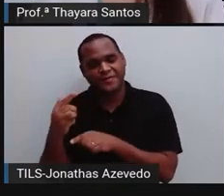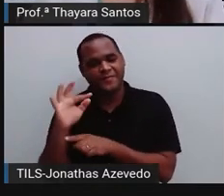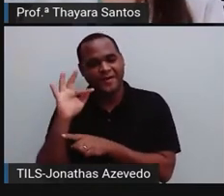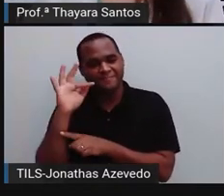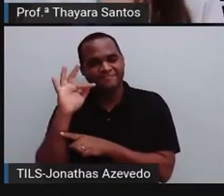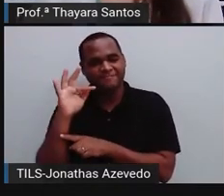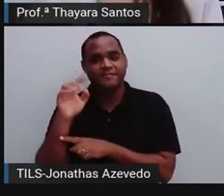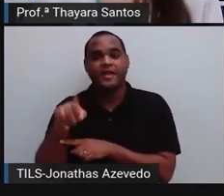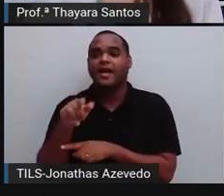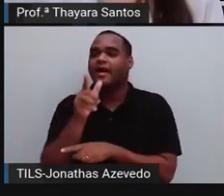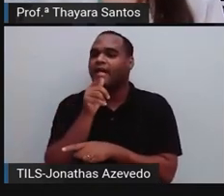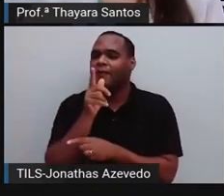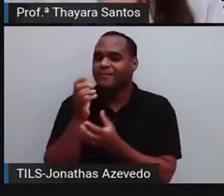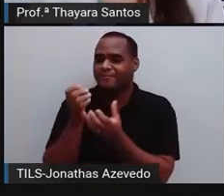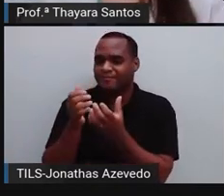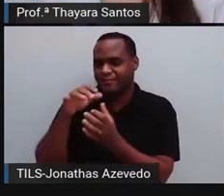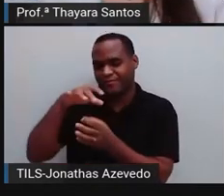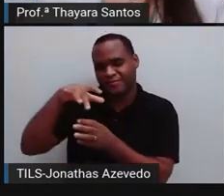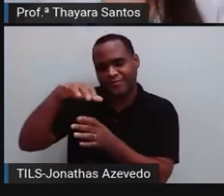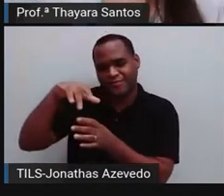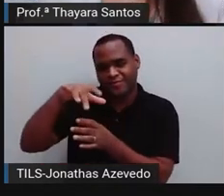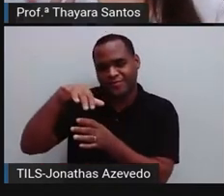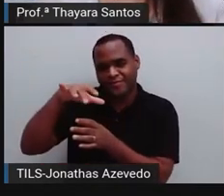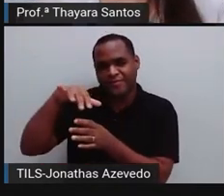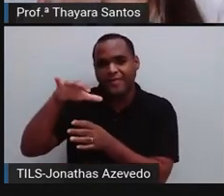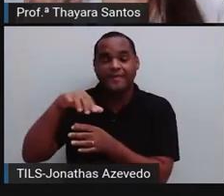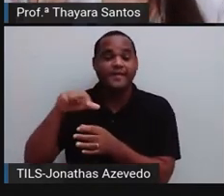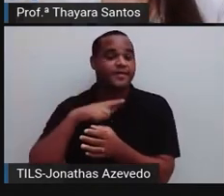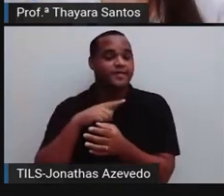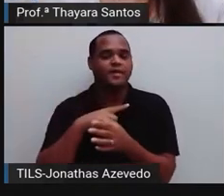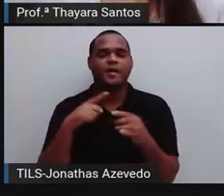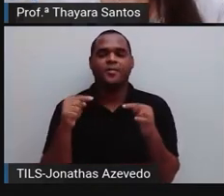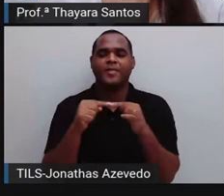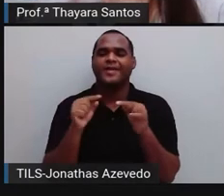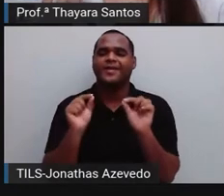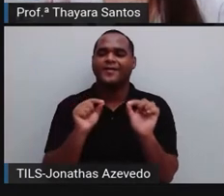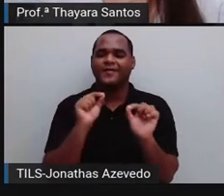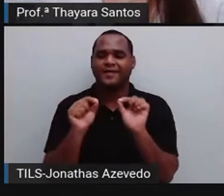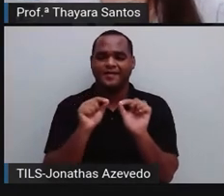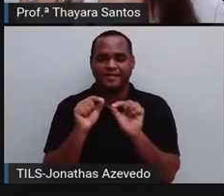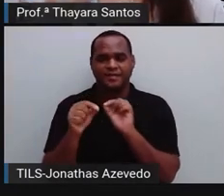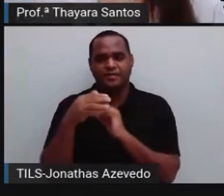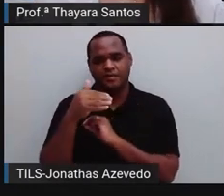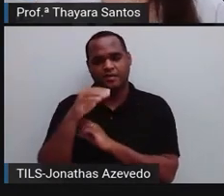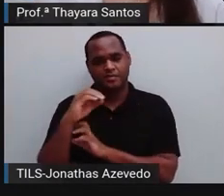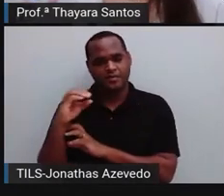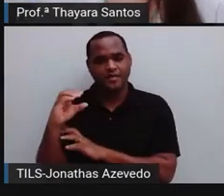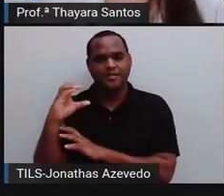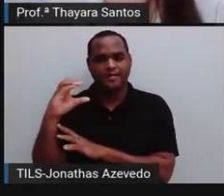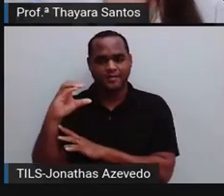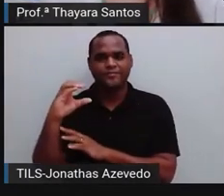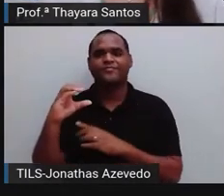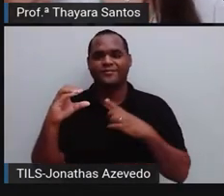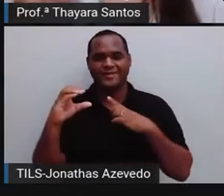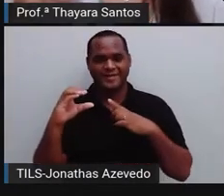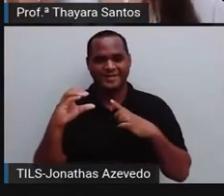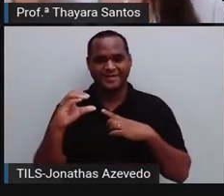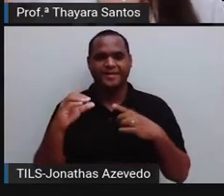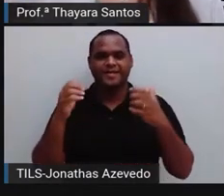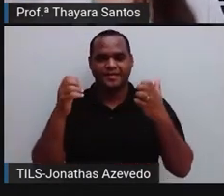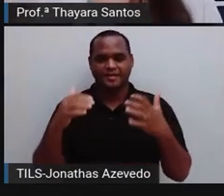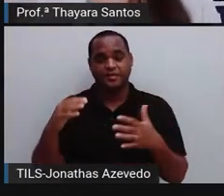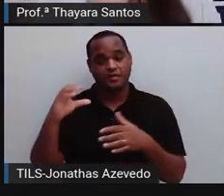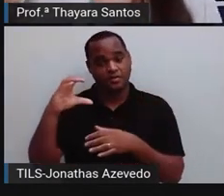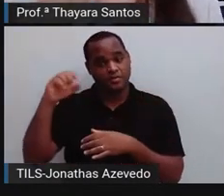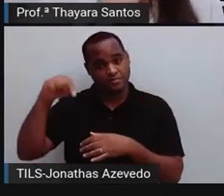Fahrenheit. A ebulição da água, geralmente não, né? A ebulição da água, ela ocorre em 100 graus Celsius. 100